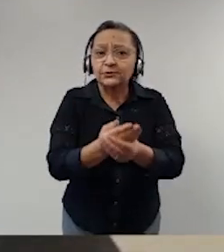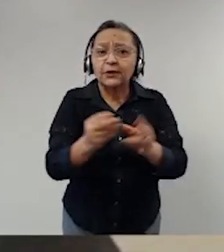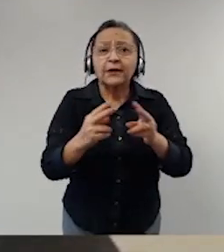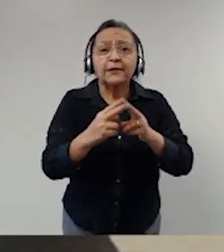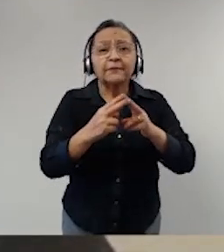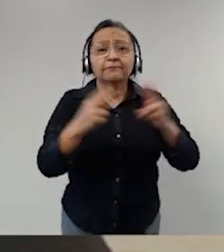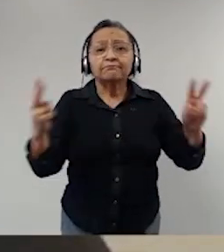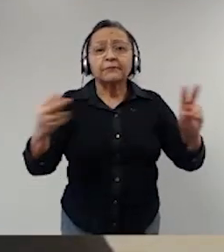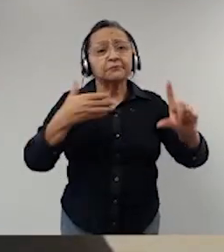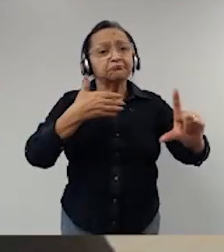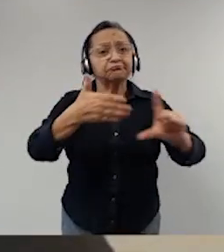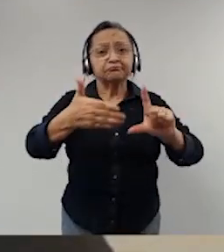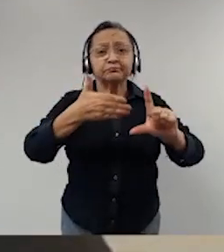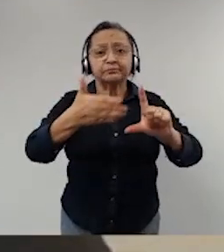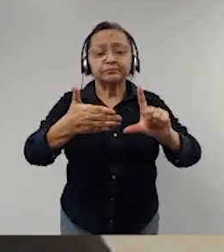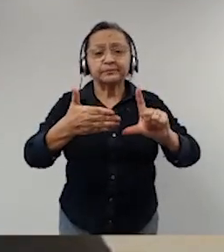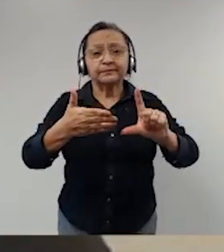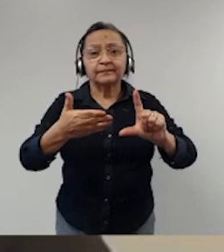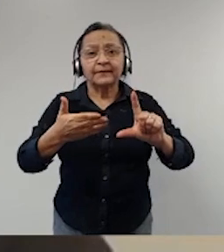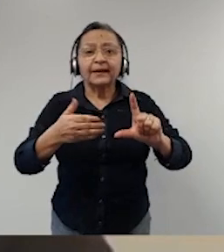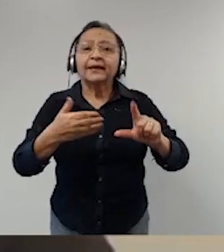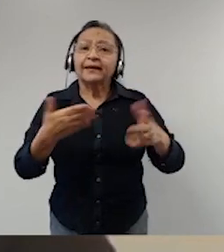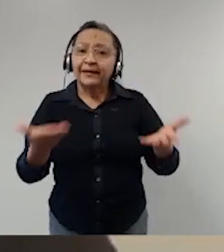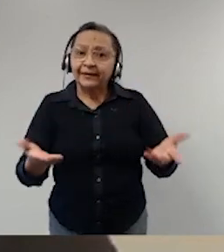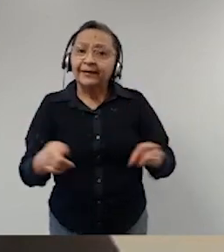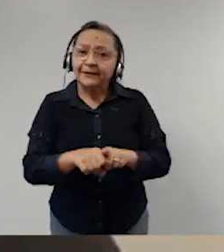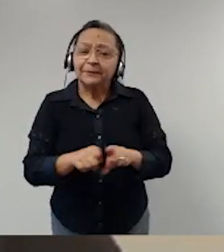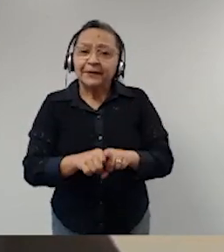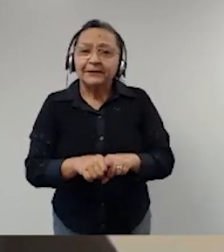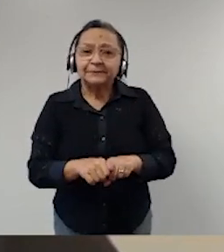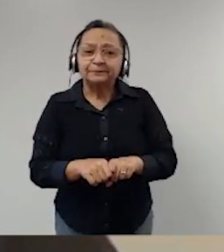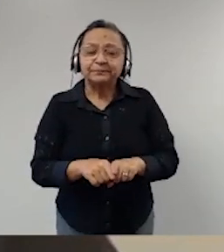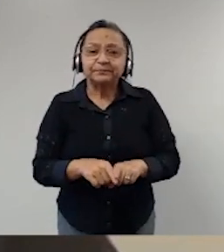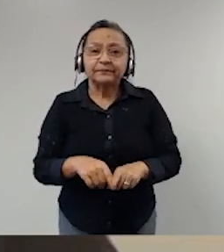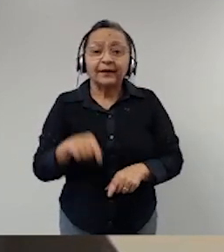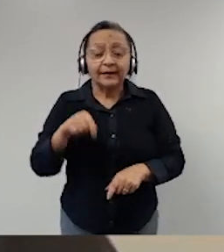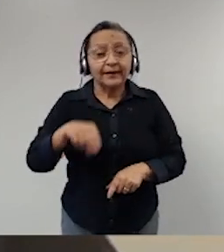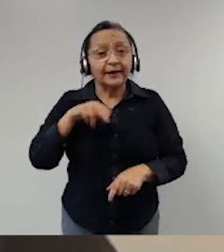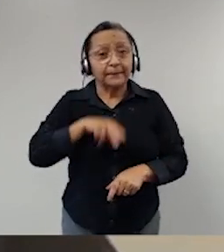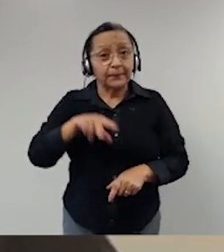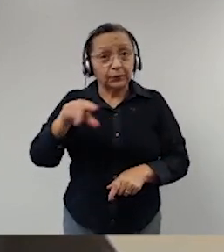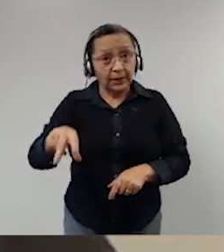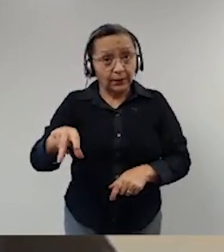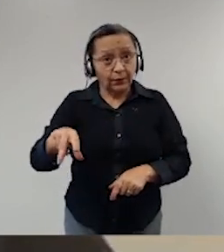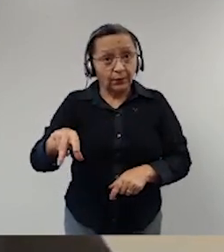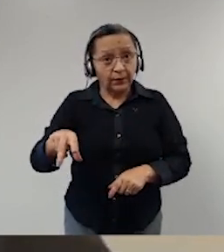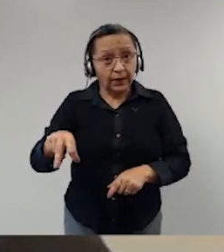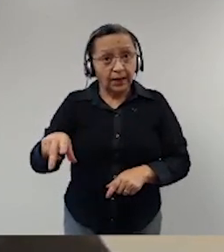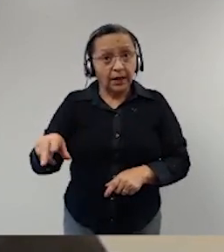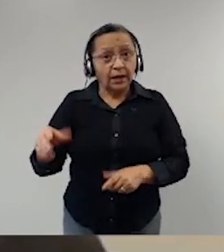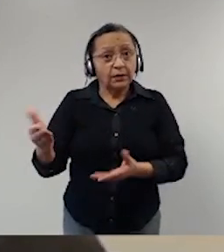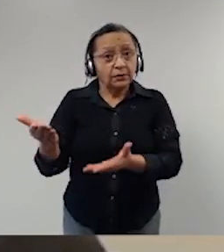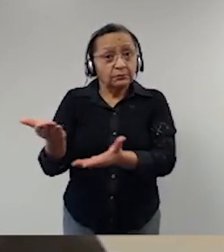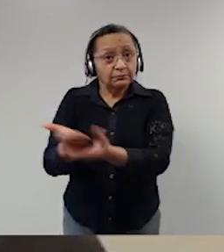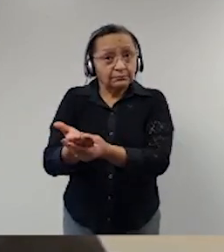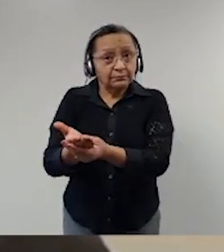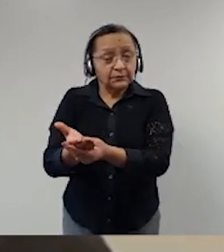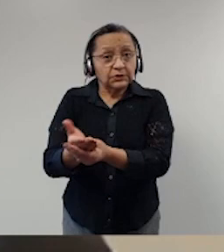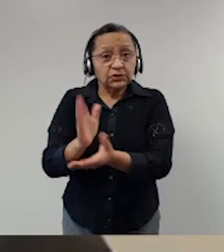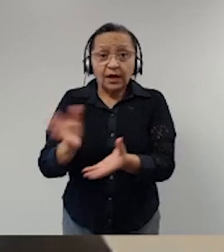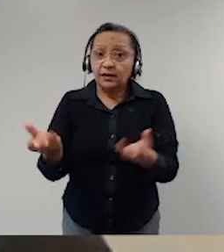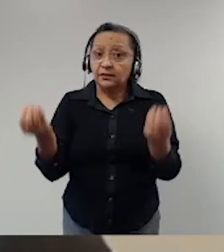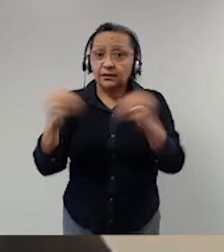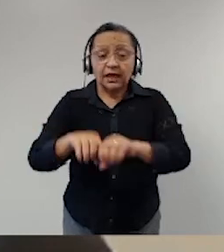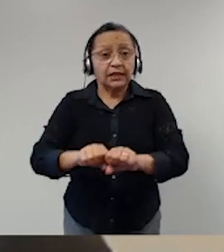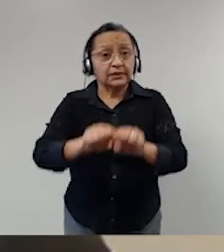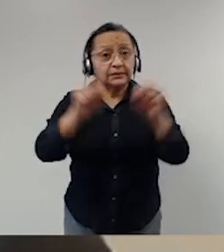por videoconferência. E aqui convém talvez dizer que em Portugal os atos do processo já são eletrónicos, já são informáticos